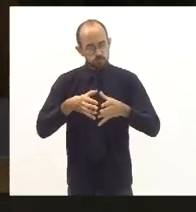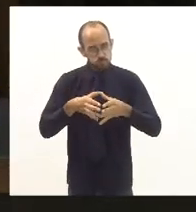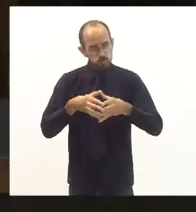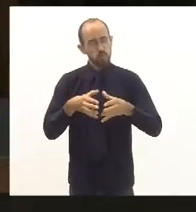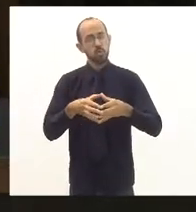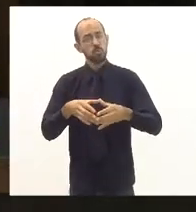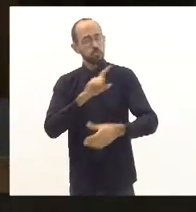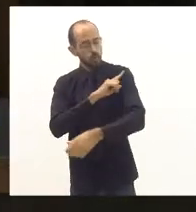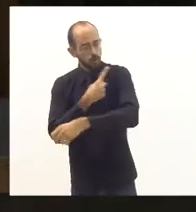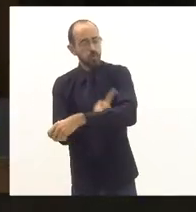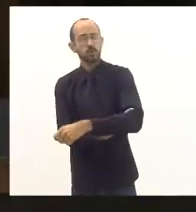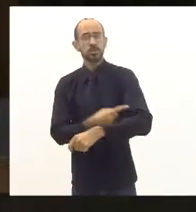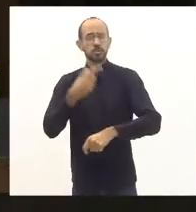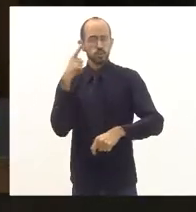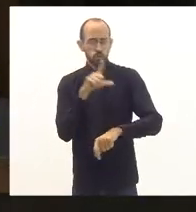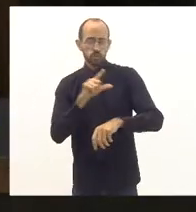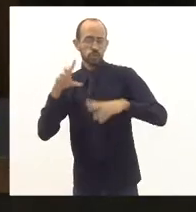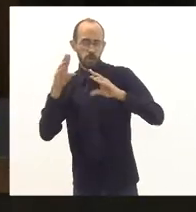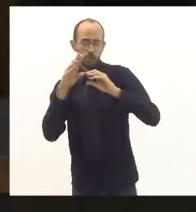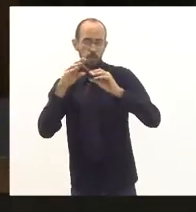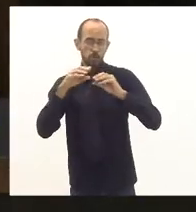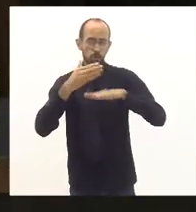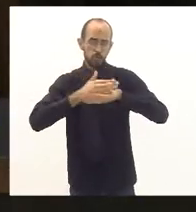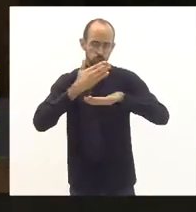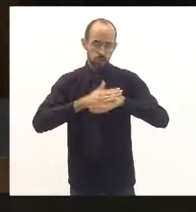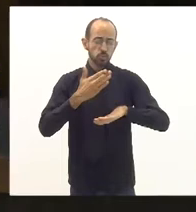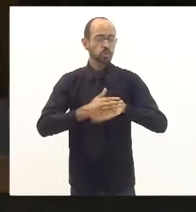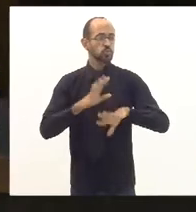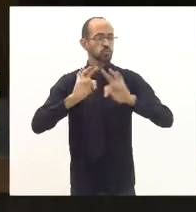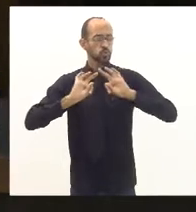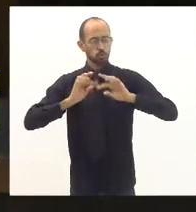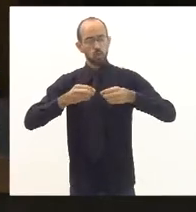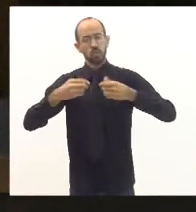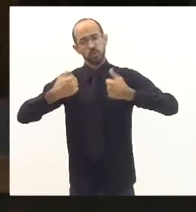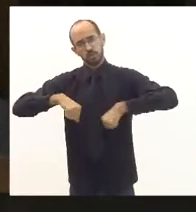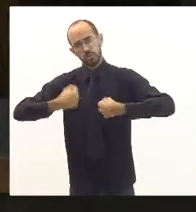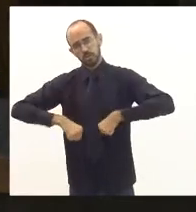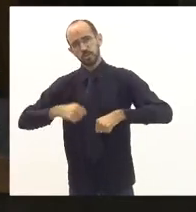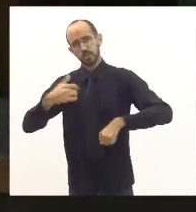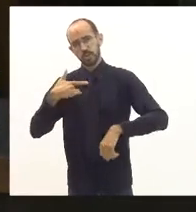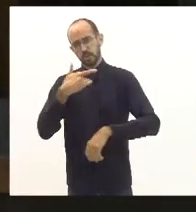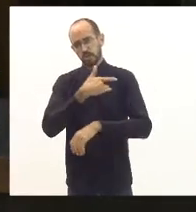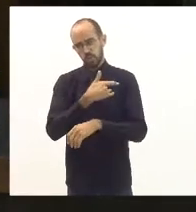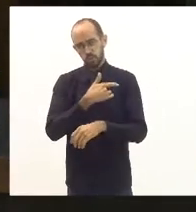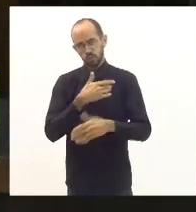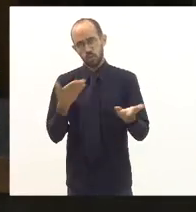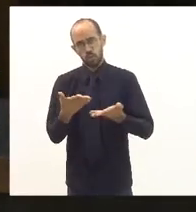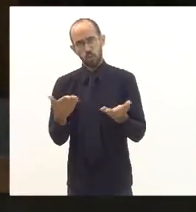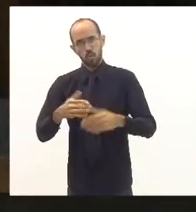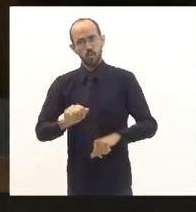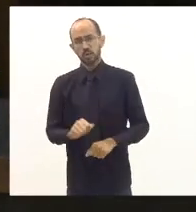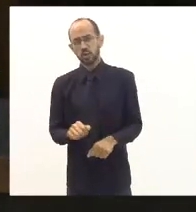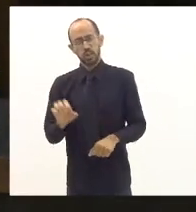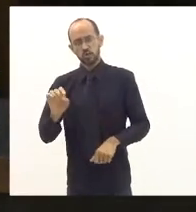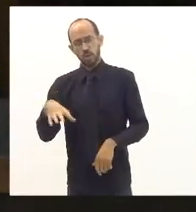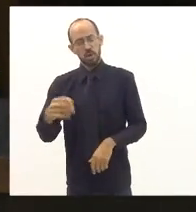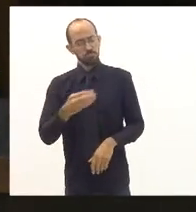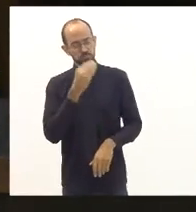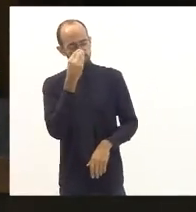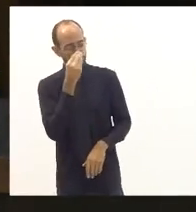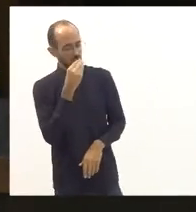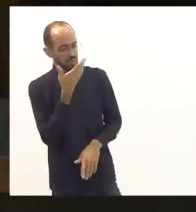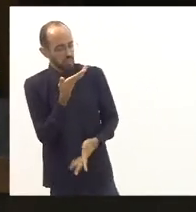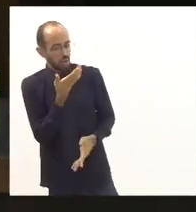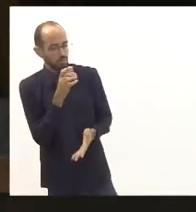gente consiga garantir a implementação de todas as demandas da saúde. Hoje está meio que para inglês ver. O IED não